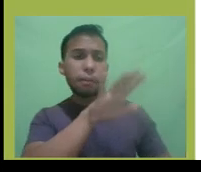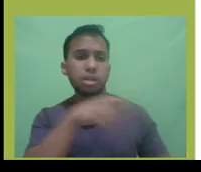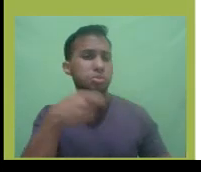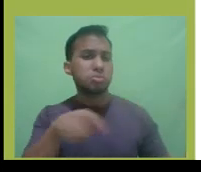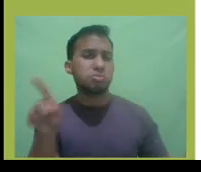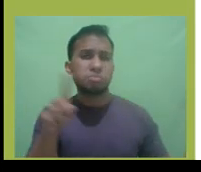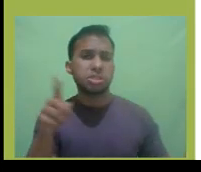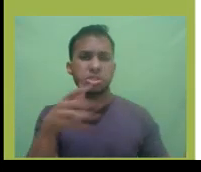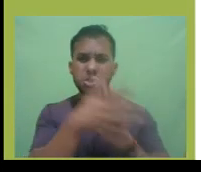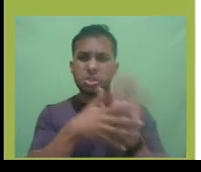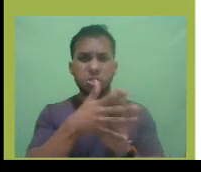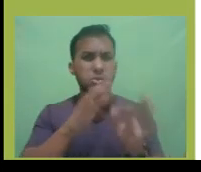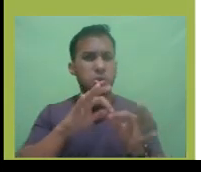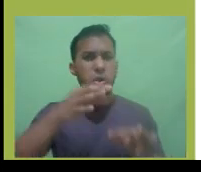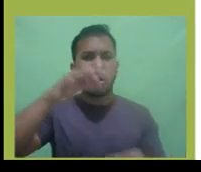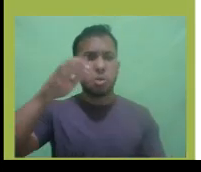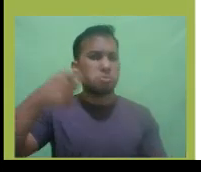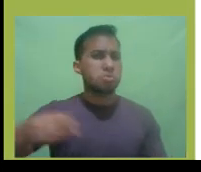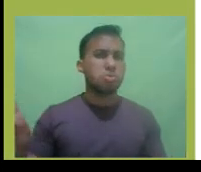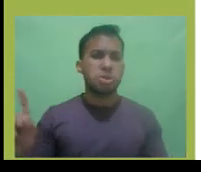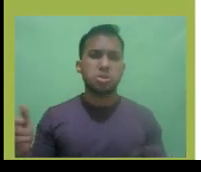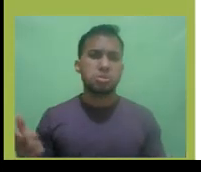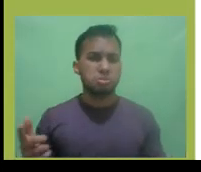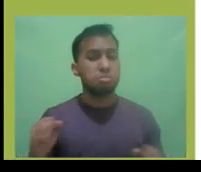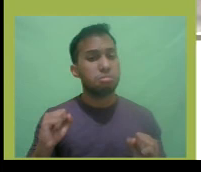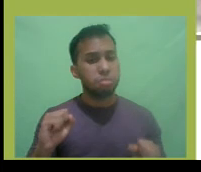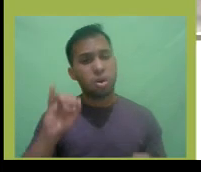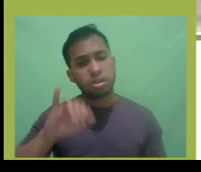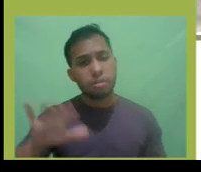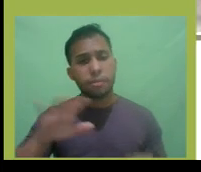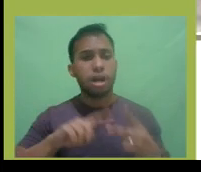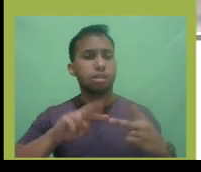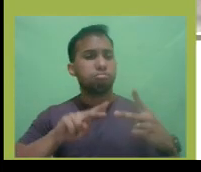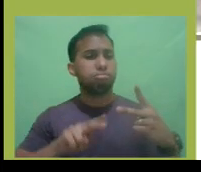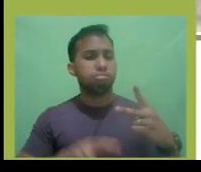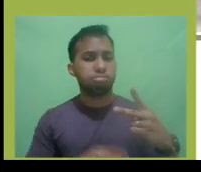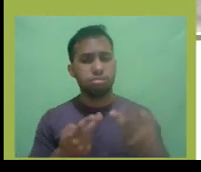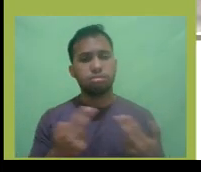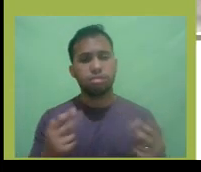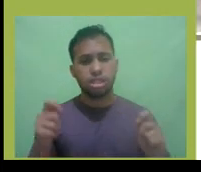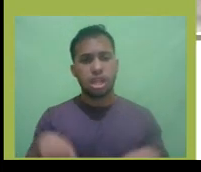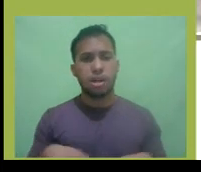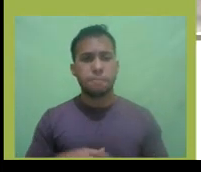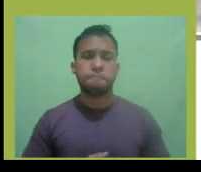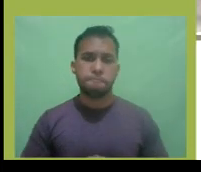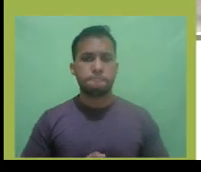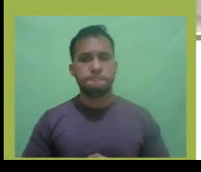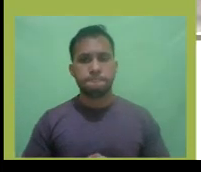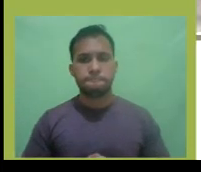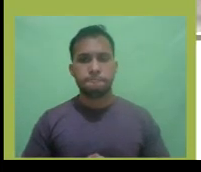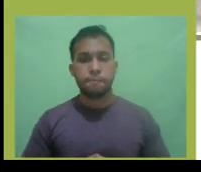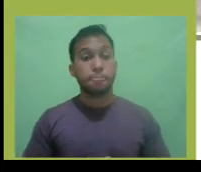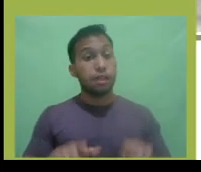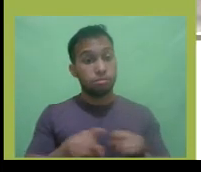na imagem. As informações detalhadas podem vir na sua fala. E aí vem os resultados. Os resultados também podem